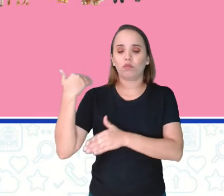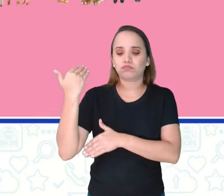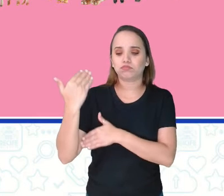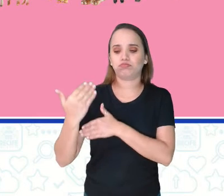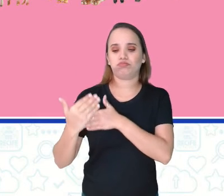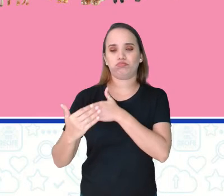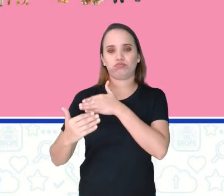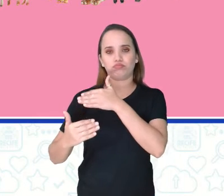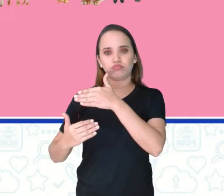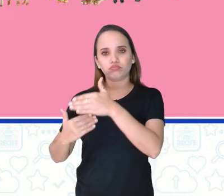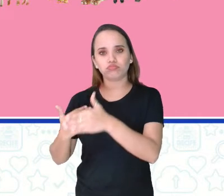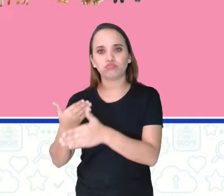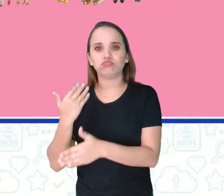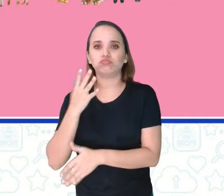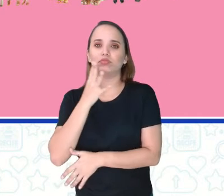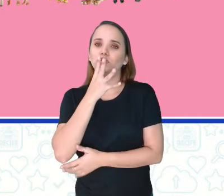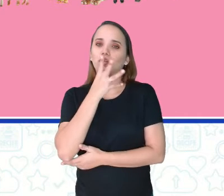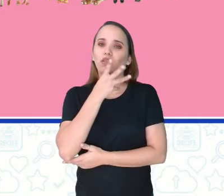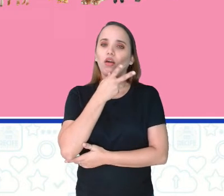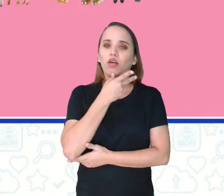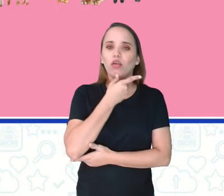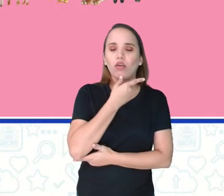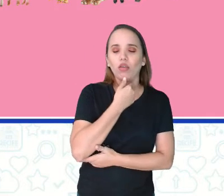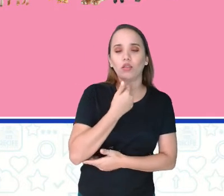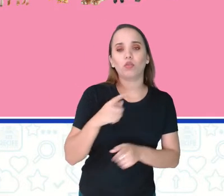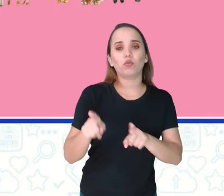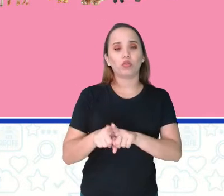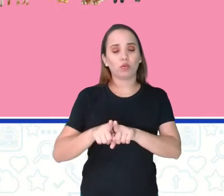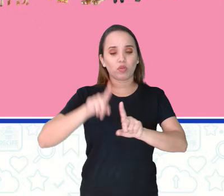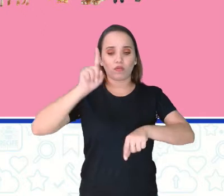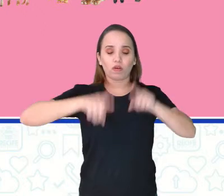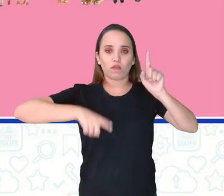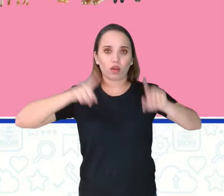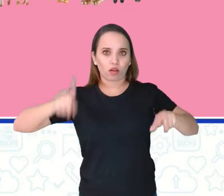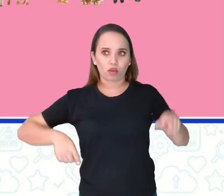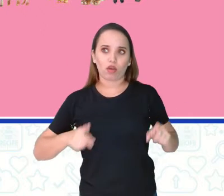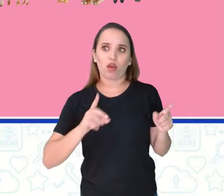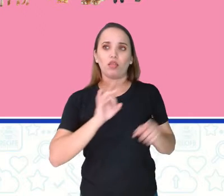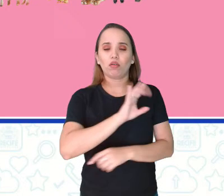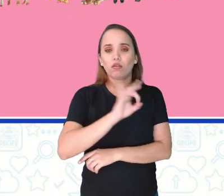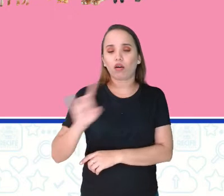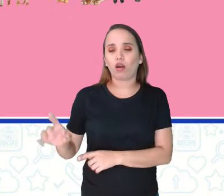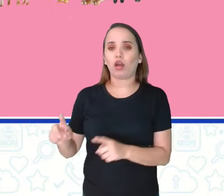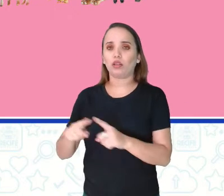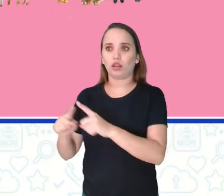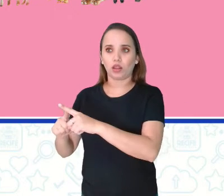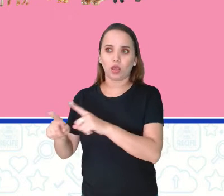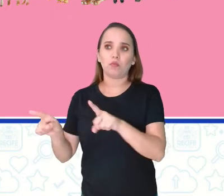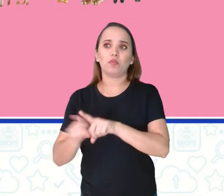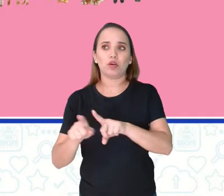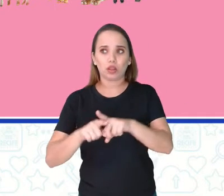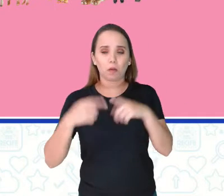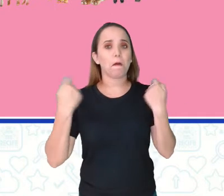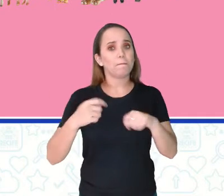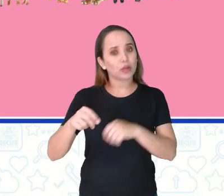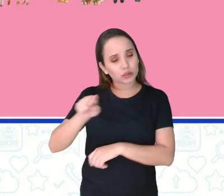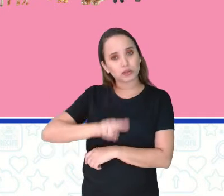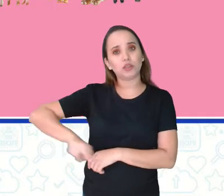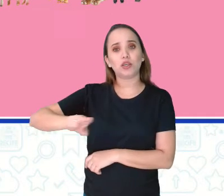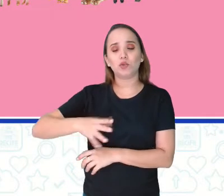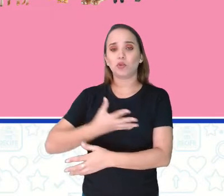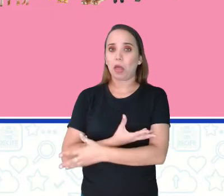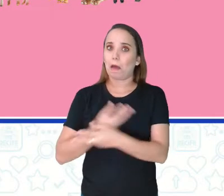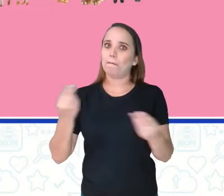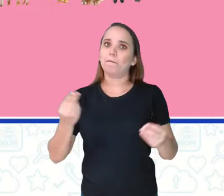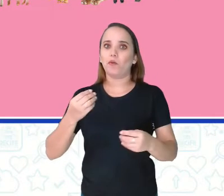para espécie, né, professora, até chegar. E também alto dispêndio energético, então muita energia é gasta